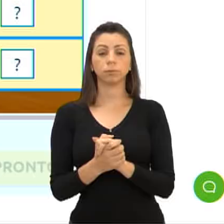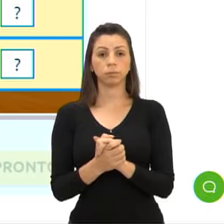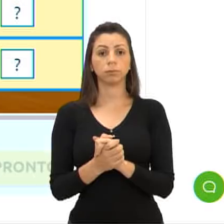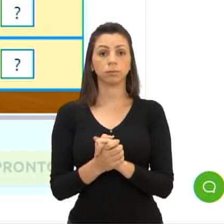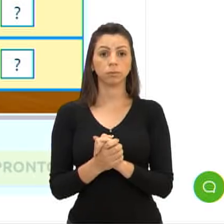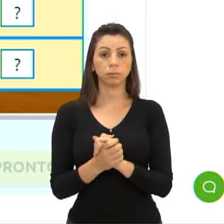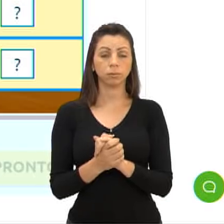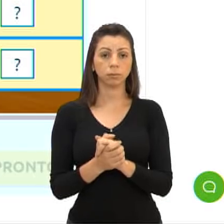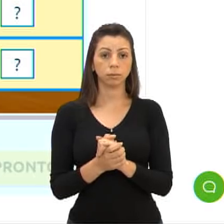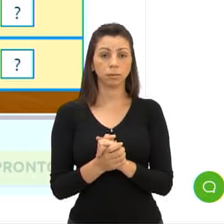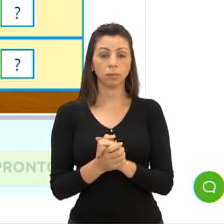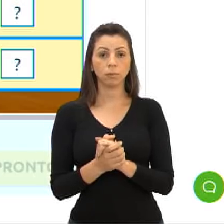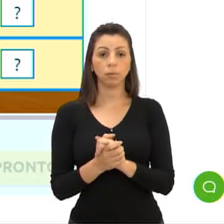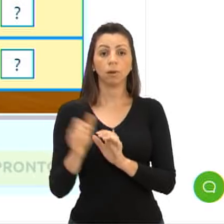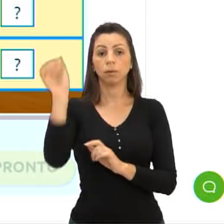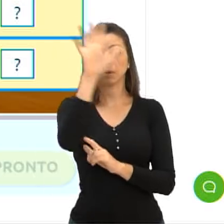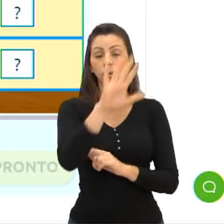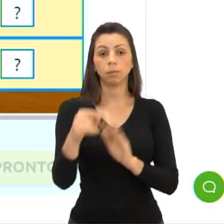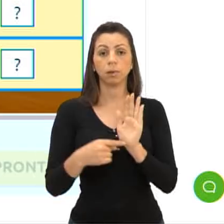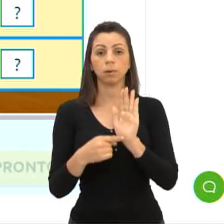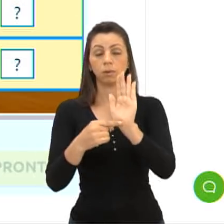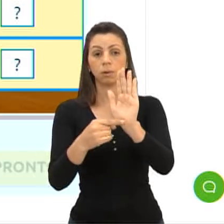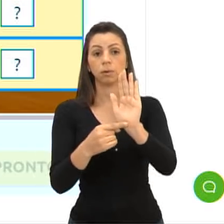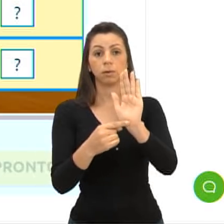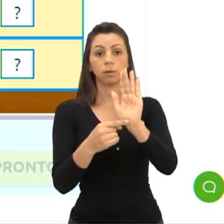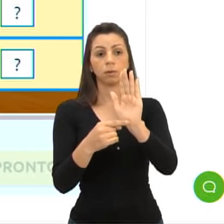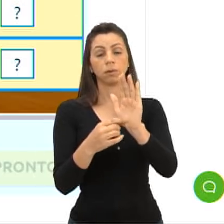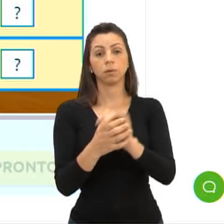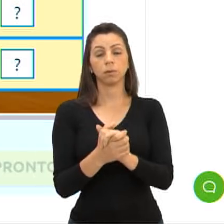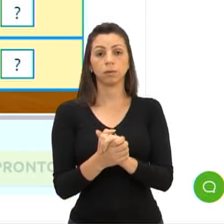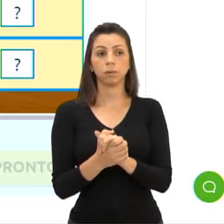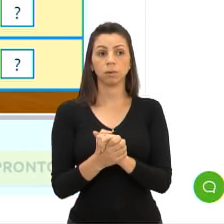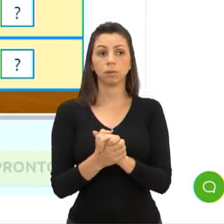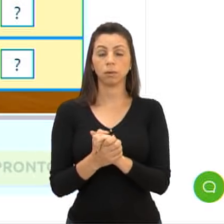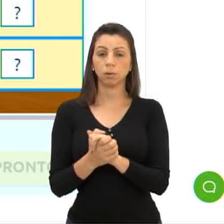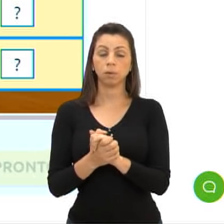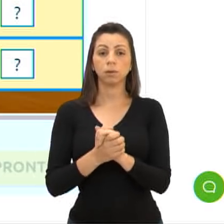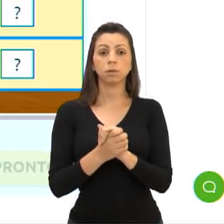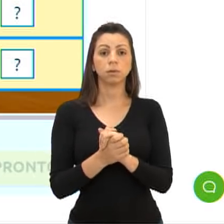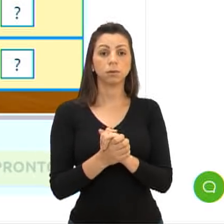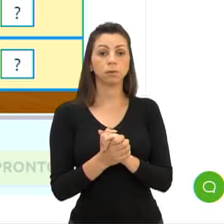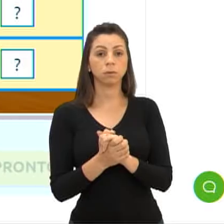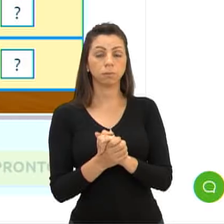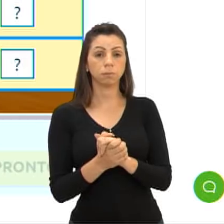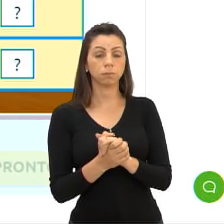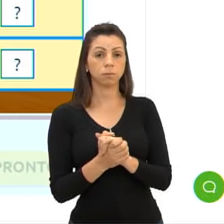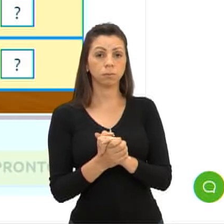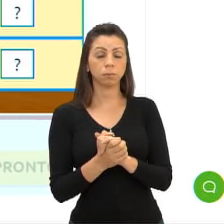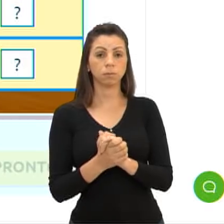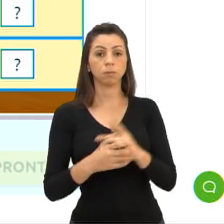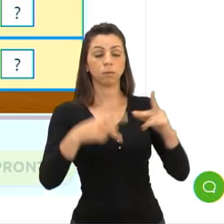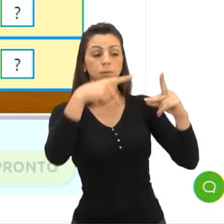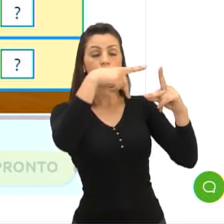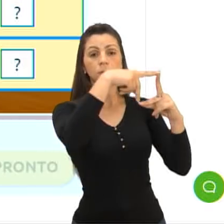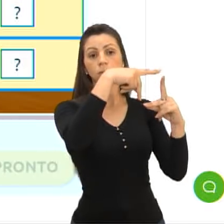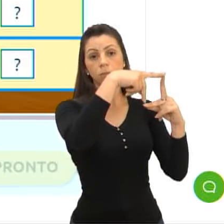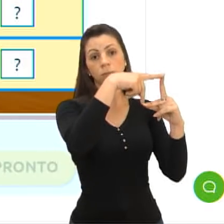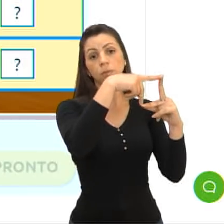ele ilustra para vocês se o desenho verde, o cubo